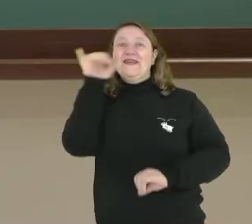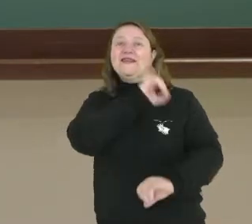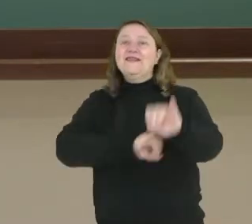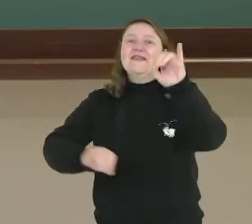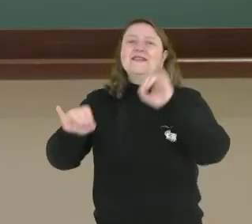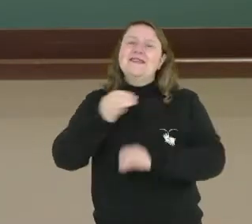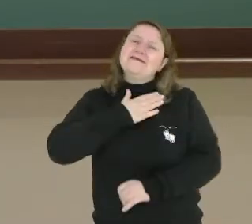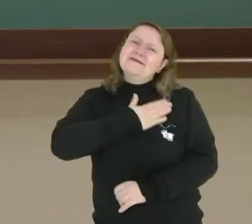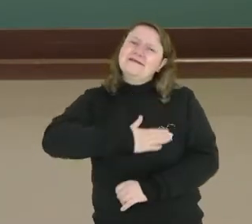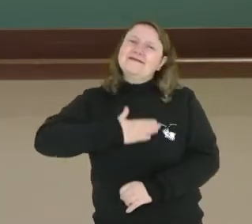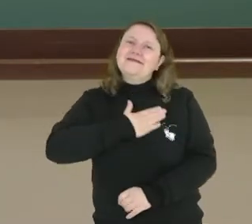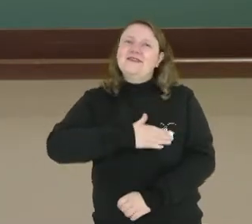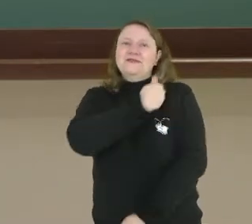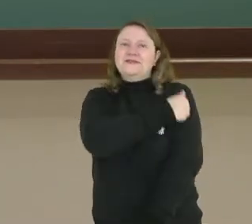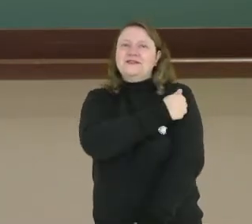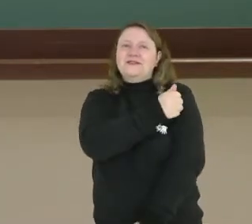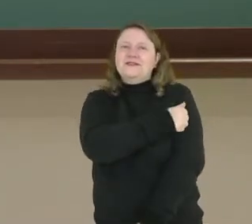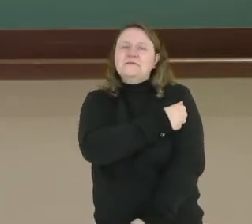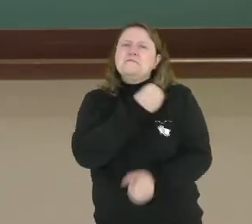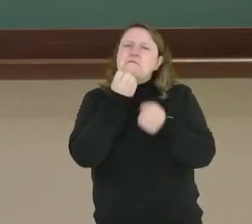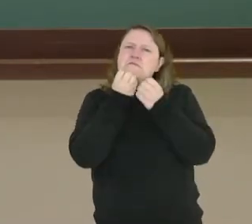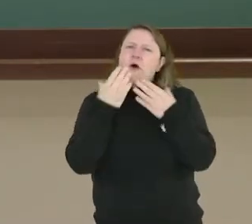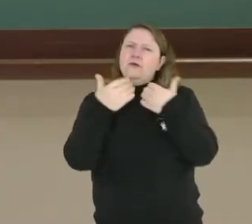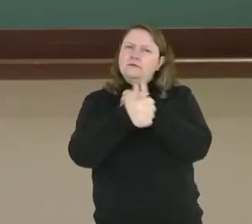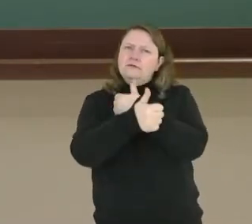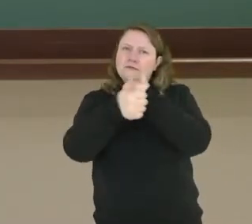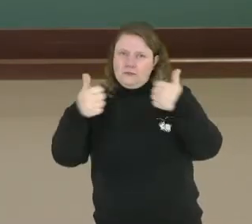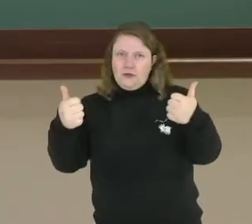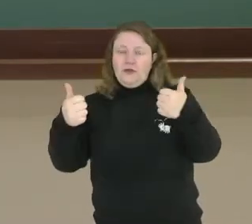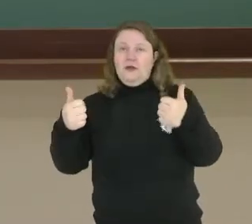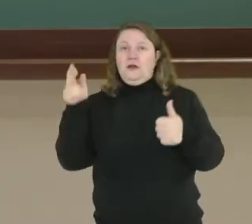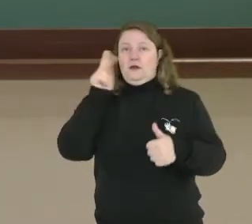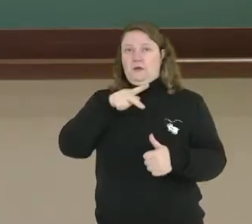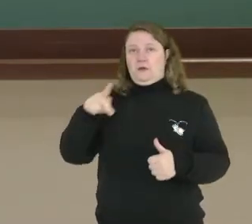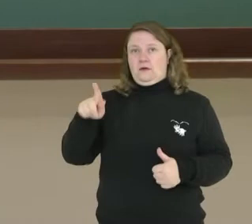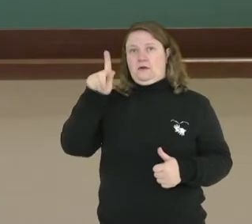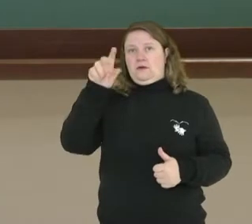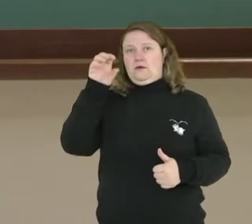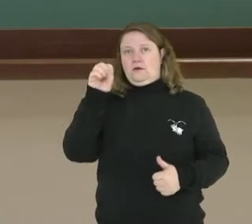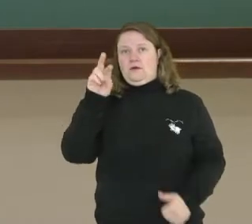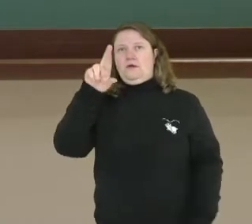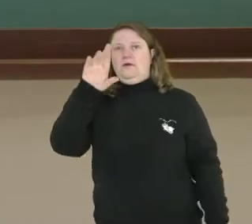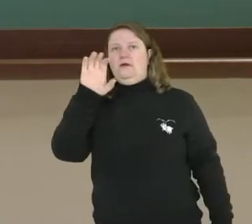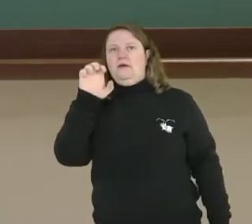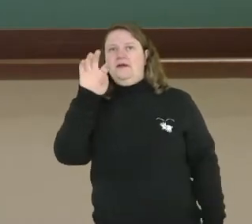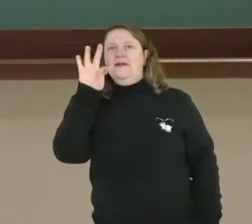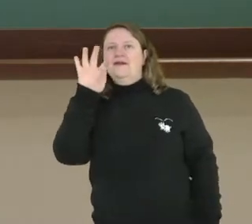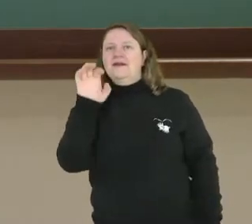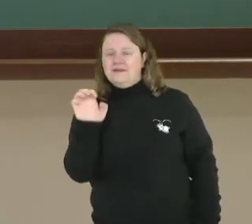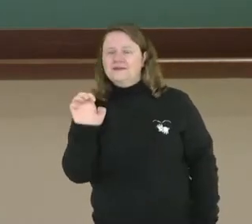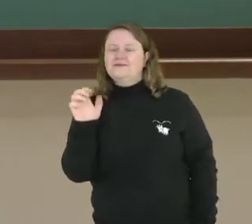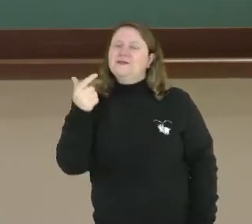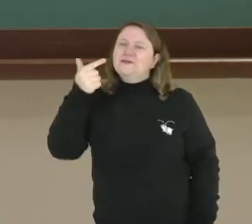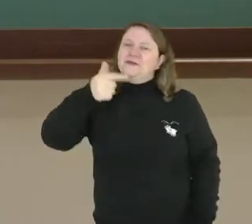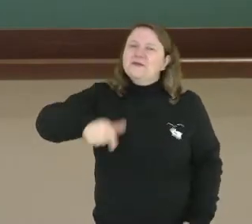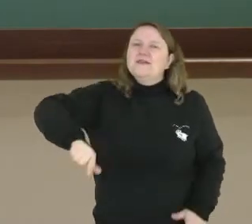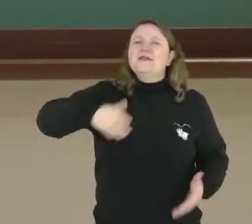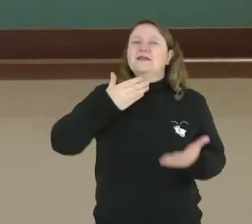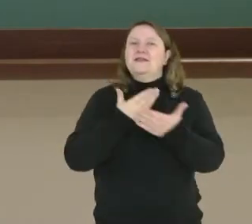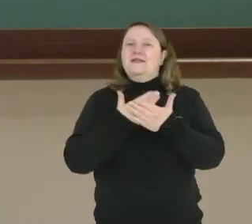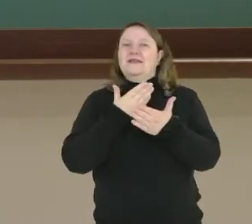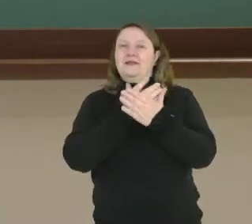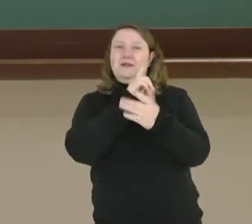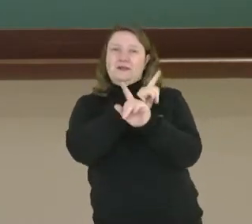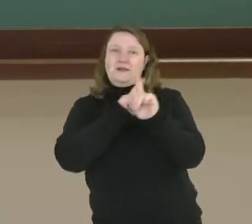Olá, meus queridos alunos do 7º ano, tudo bem com vocês? Professora Gorete Wozniak que vos fala. Estamos aqui para mais uma aula de